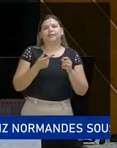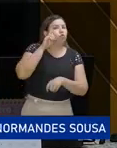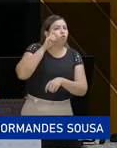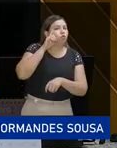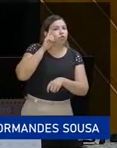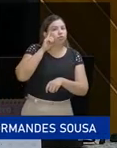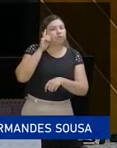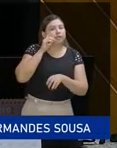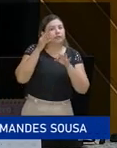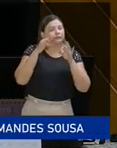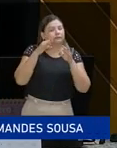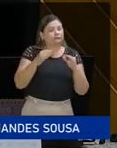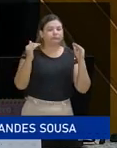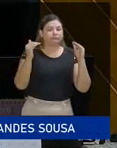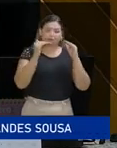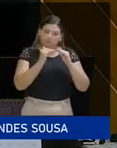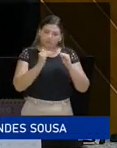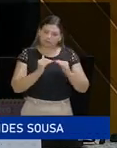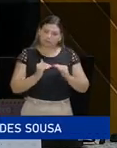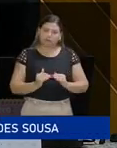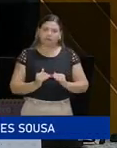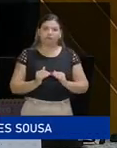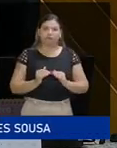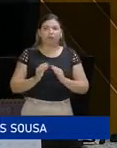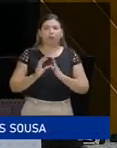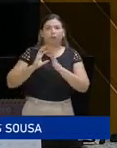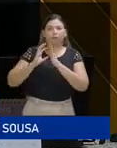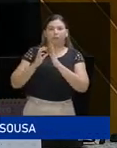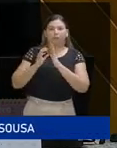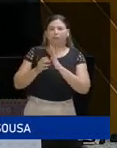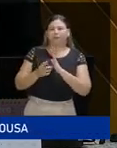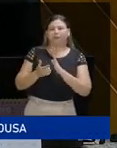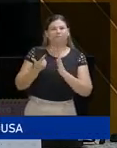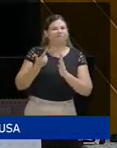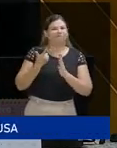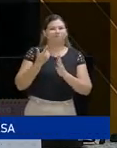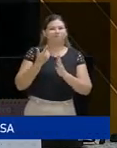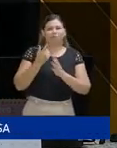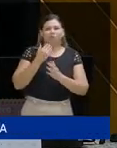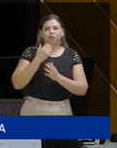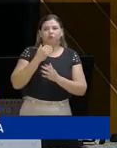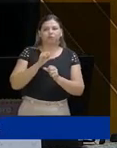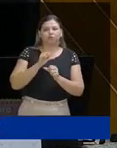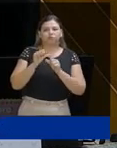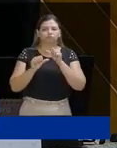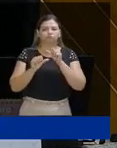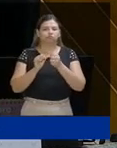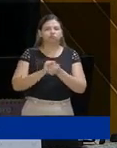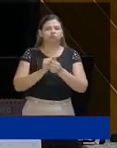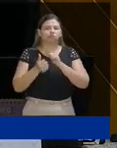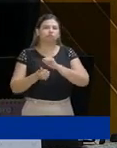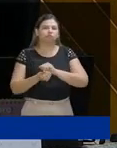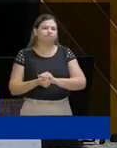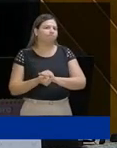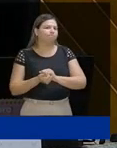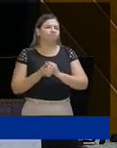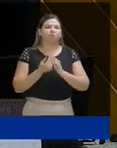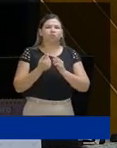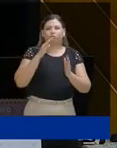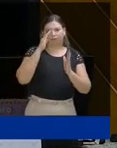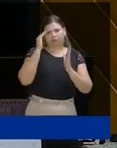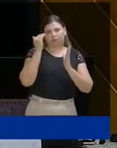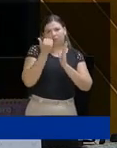financeira. E o partido não sanou as irregularidades apontadas nos itens 2.15,